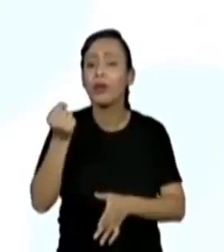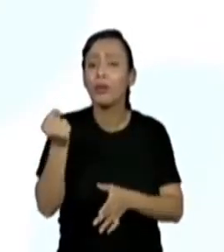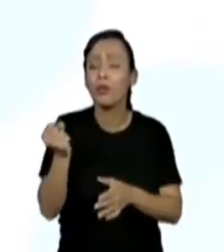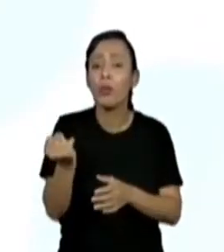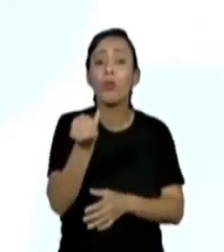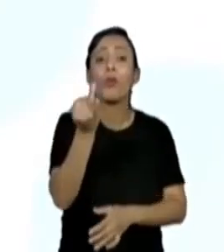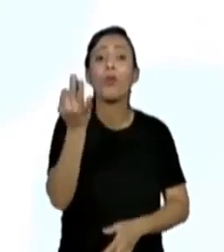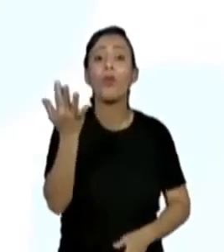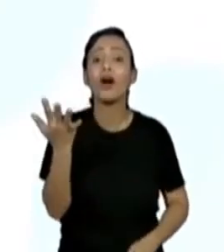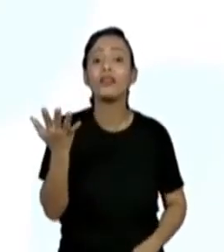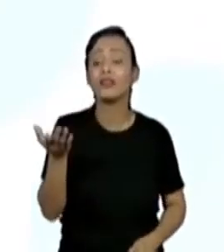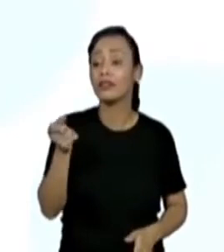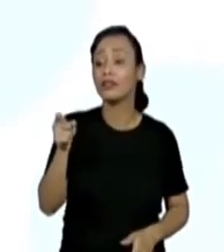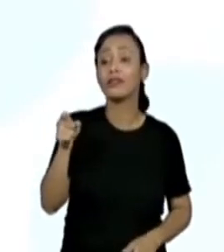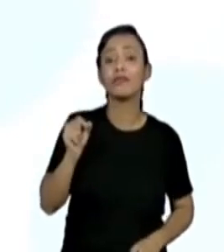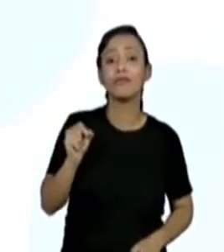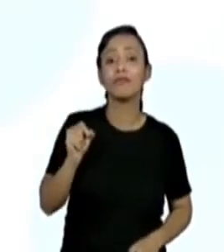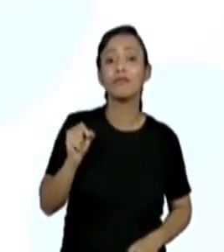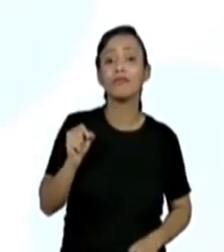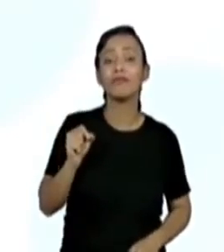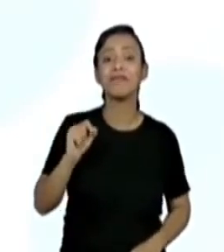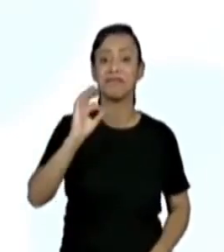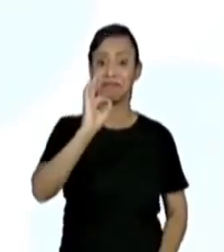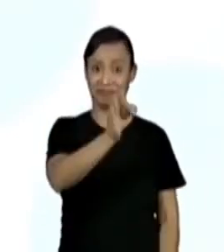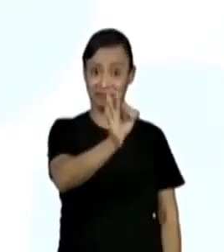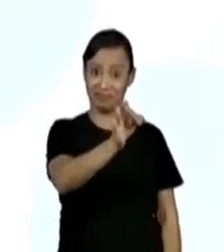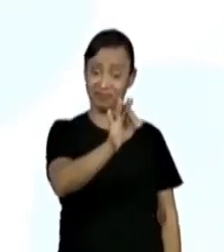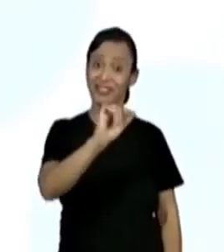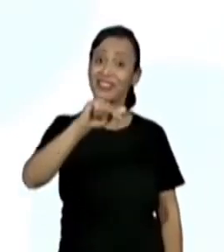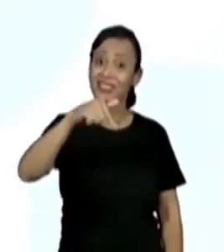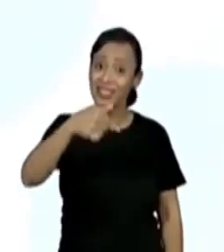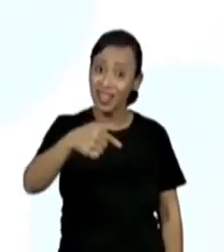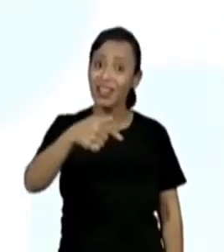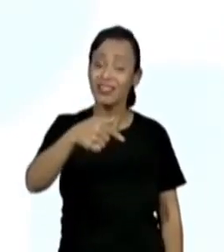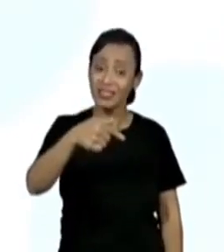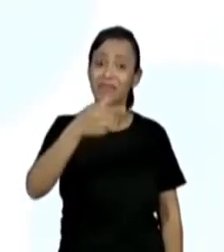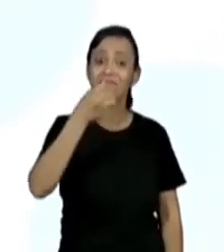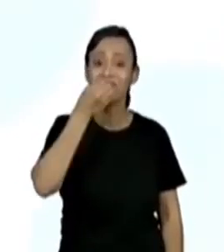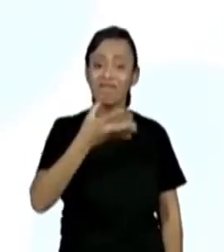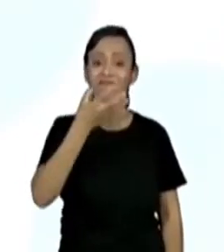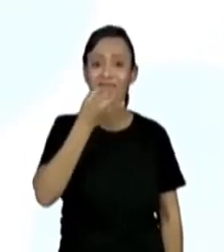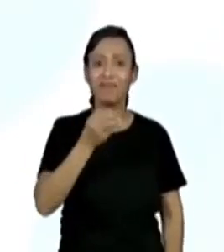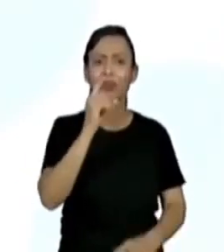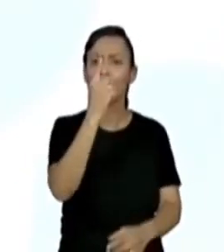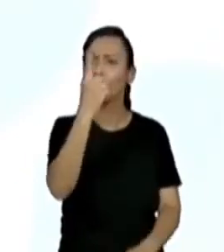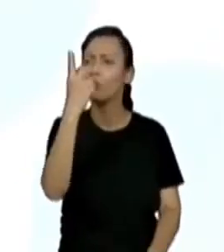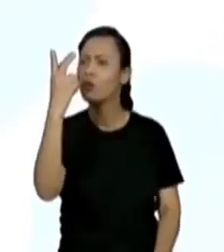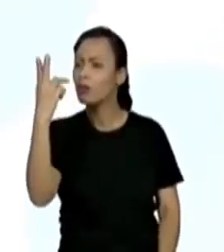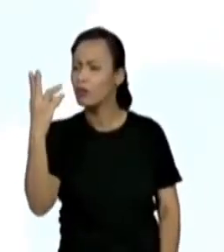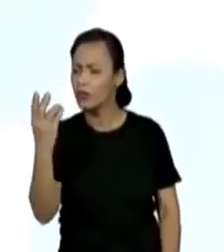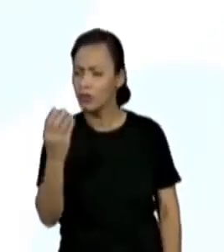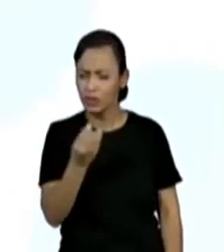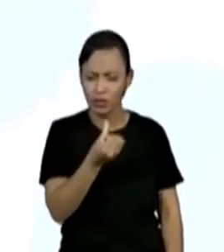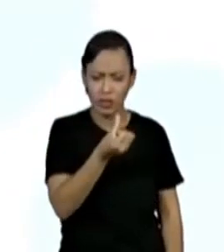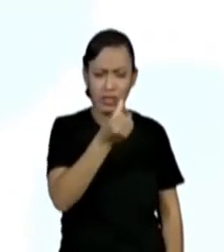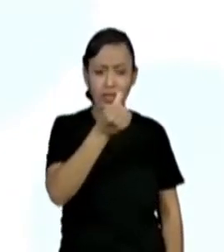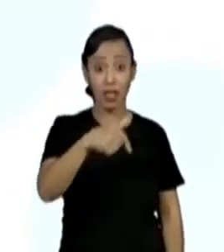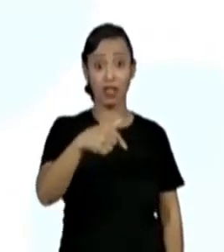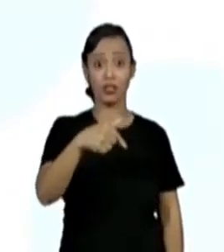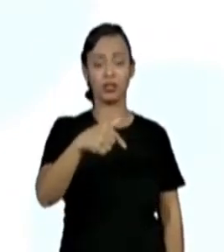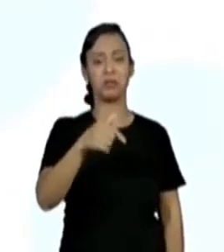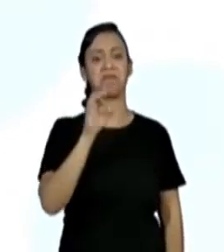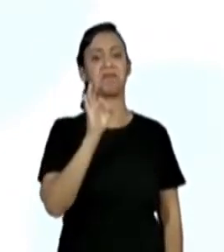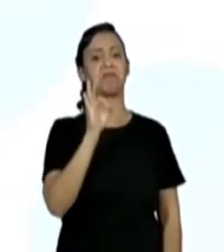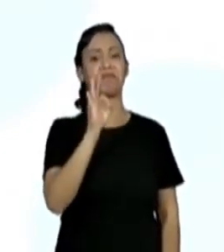sete partes contamos então e quantas partes ficaram sem pintar sete partes vamos